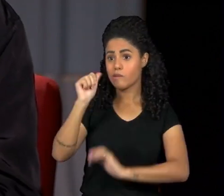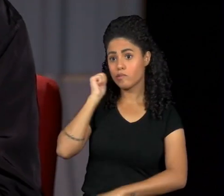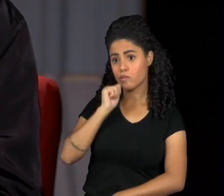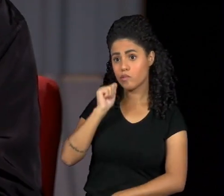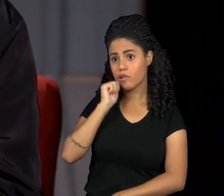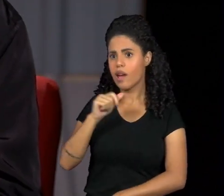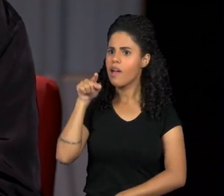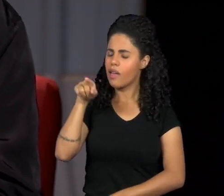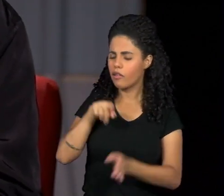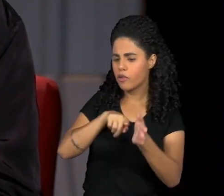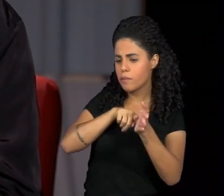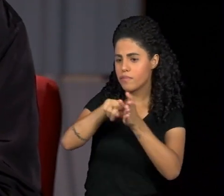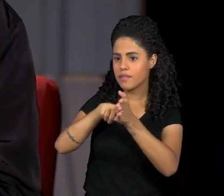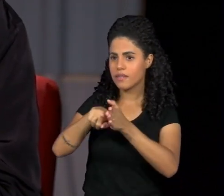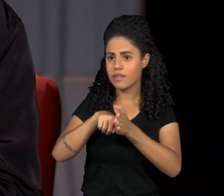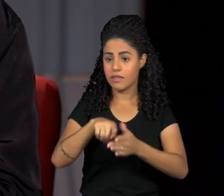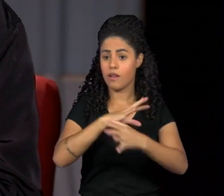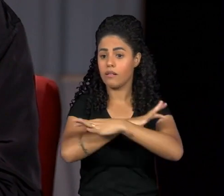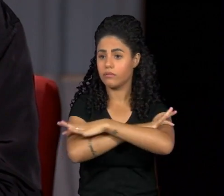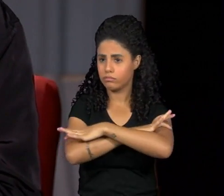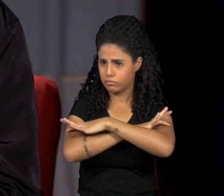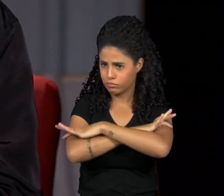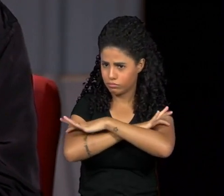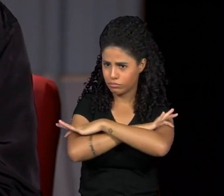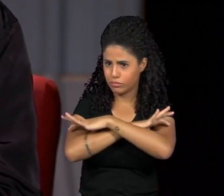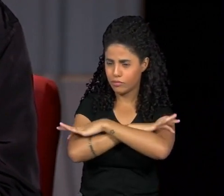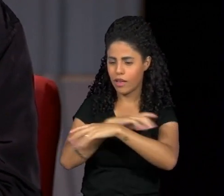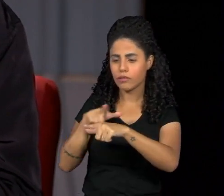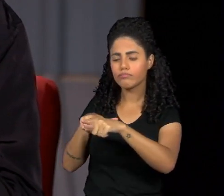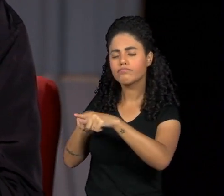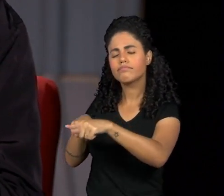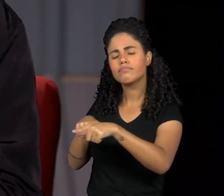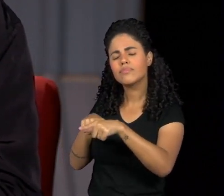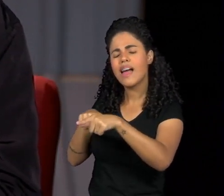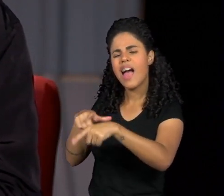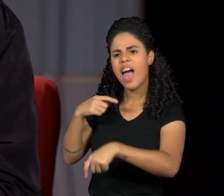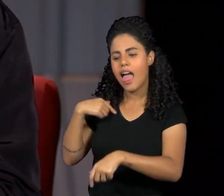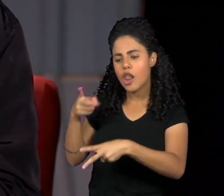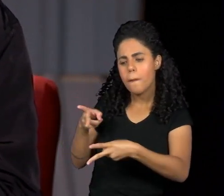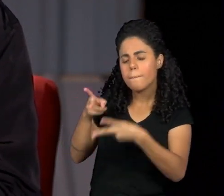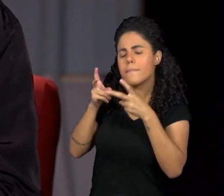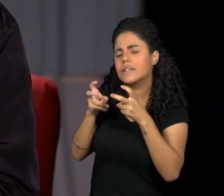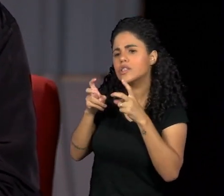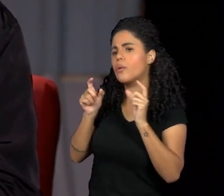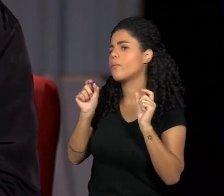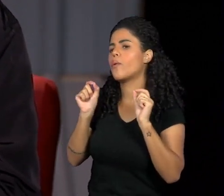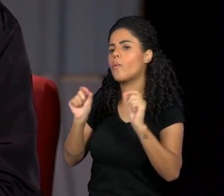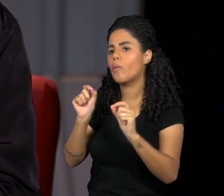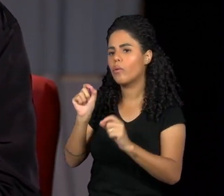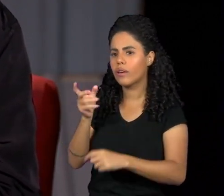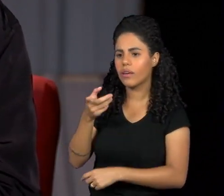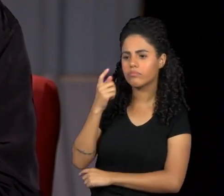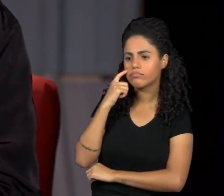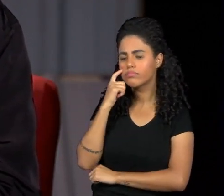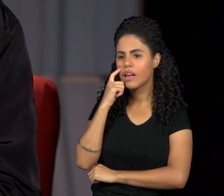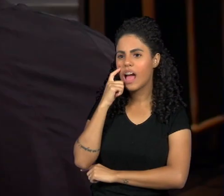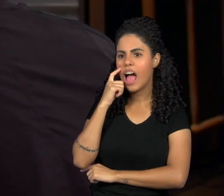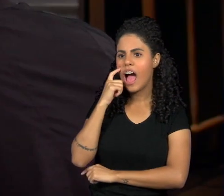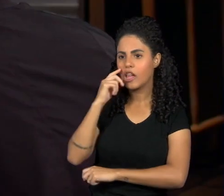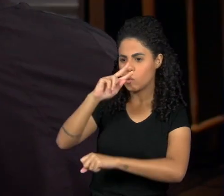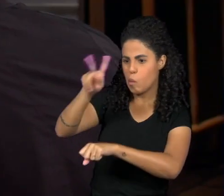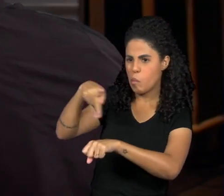foi pesquisar o candomblé e, pesquisando o candomblé, ela percebeu algo que não é, observe, um país